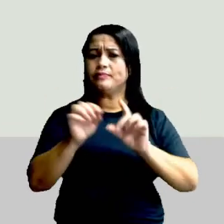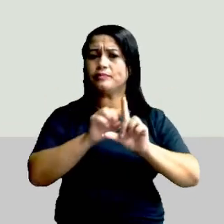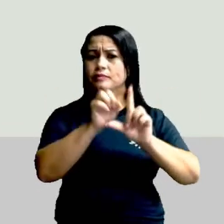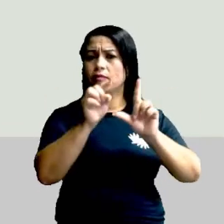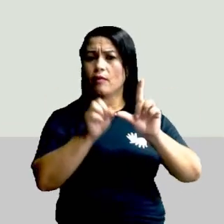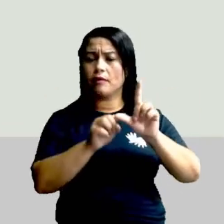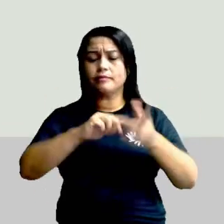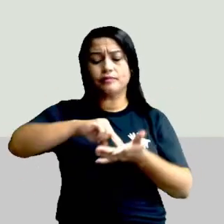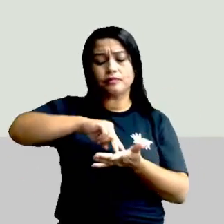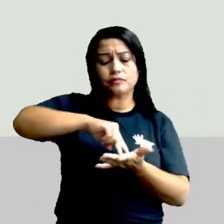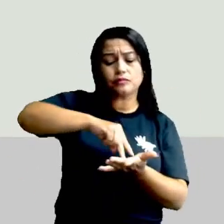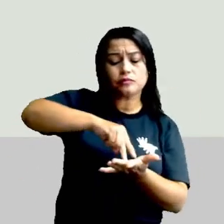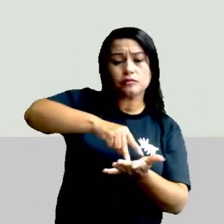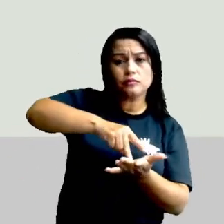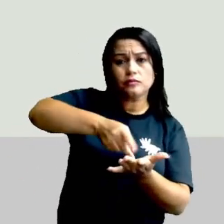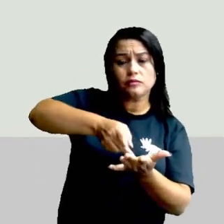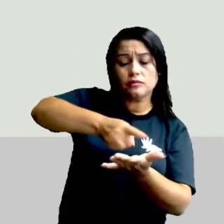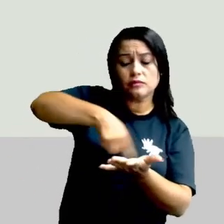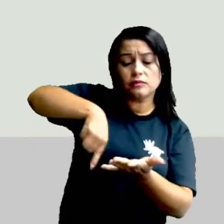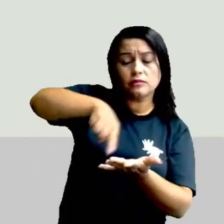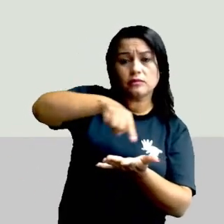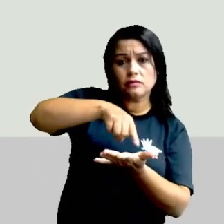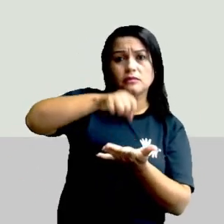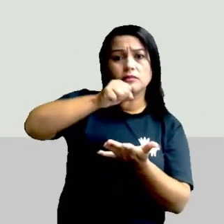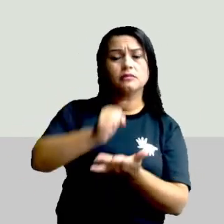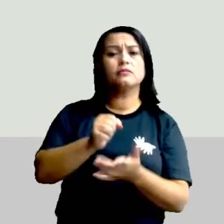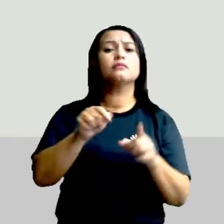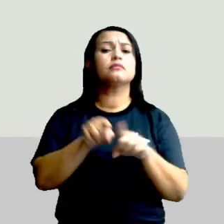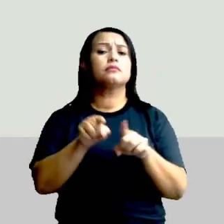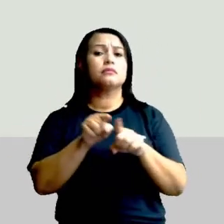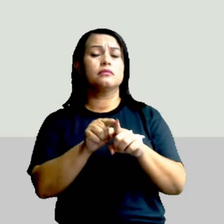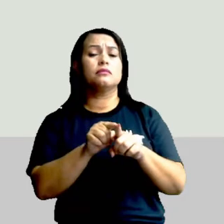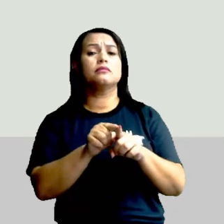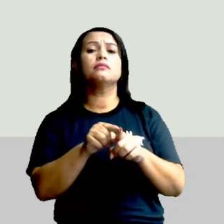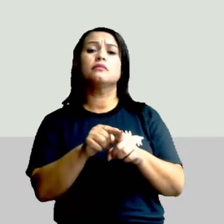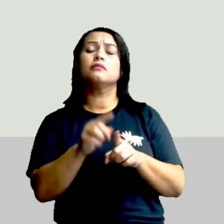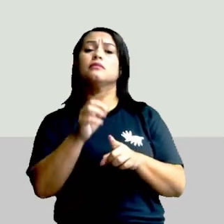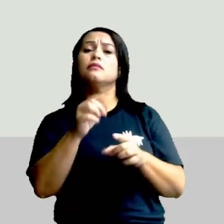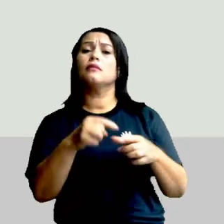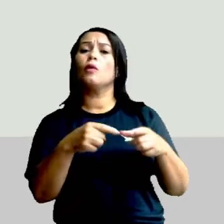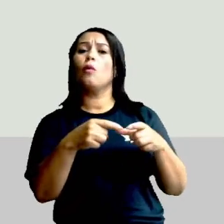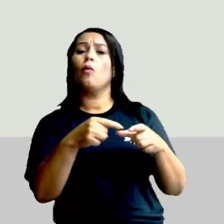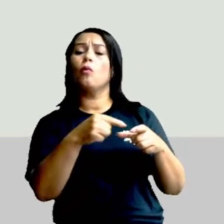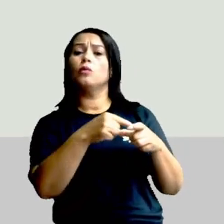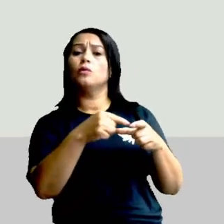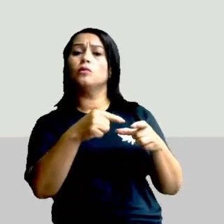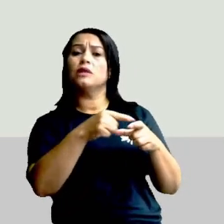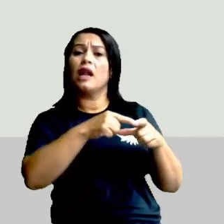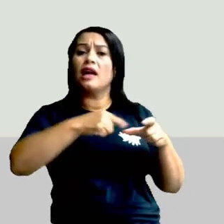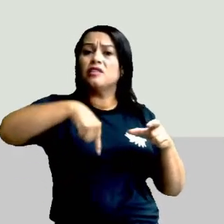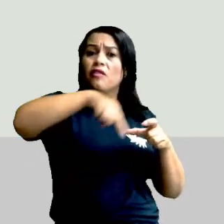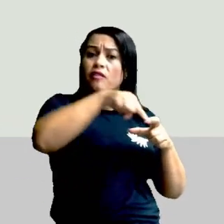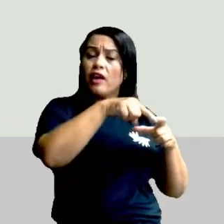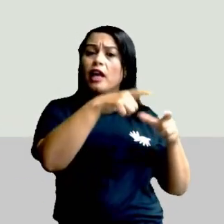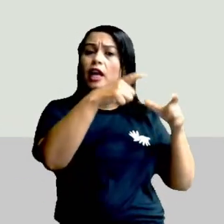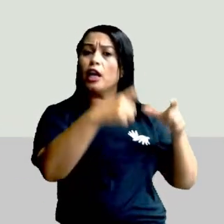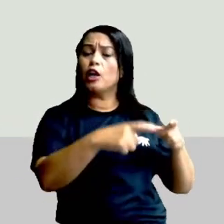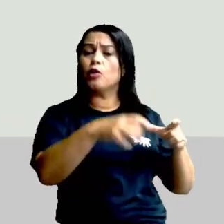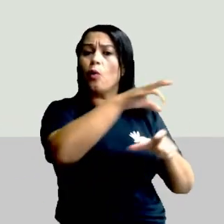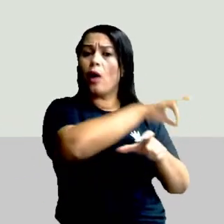Tá certo então eu posso construir o ângulo tanto com o transferidor Tá certo como